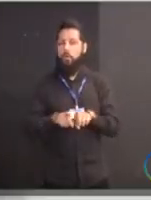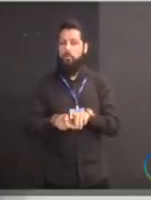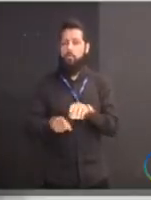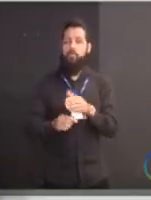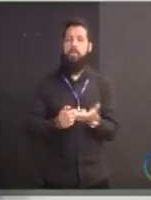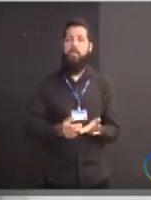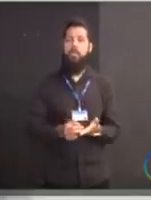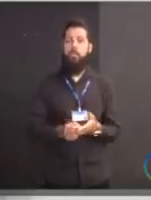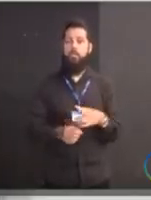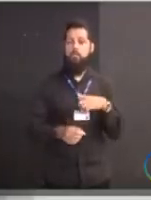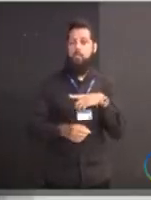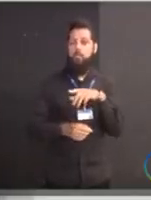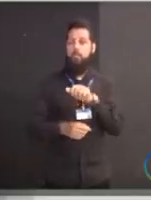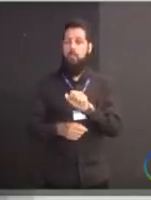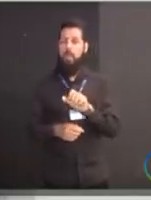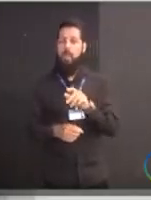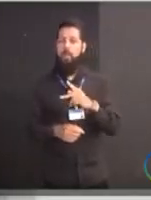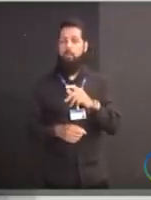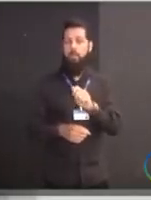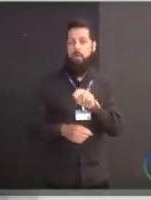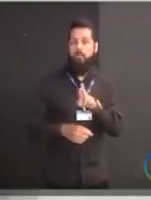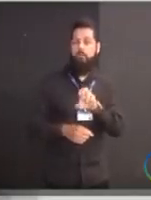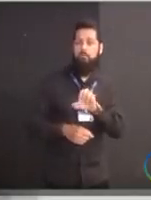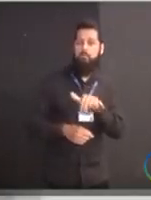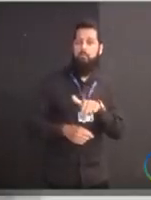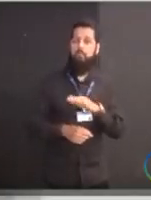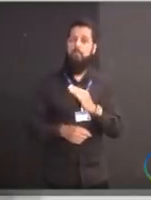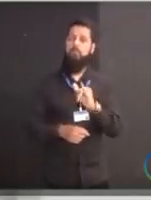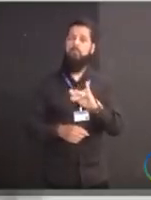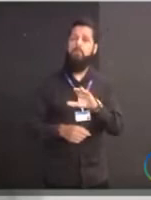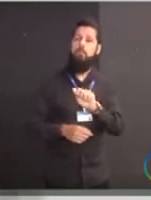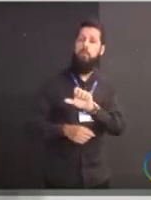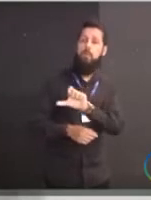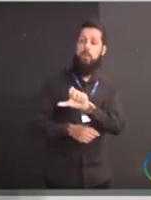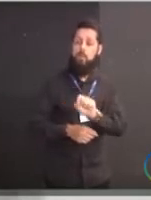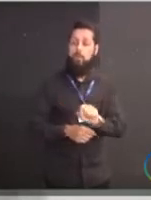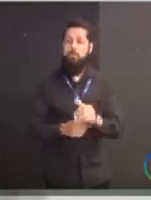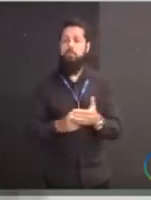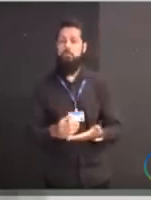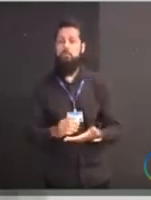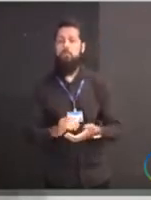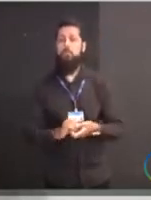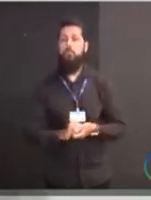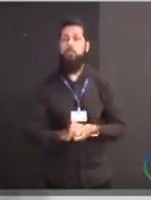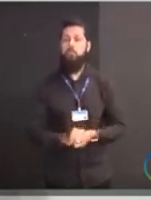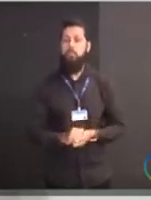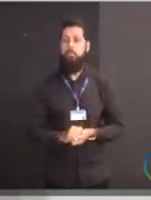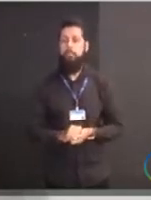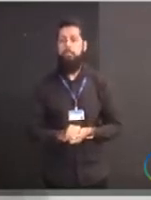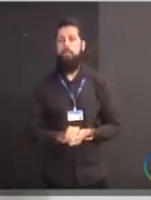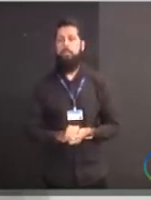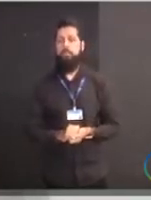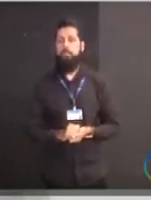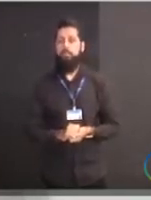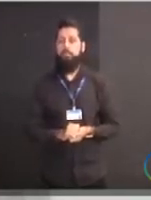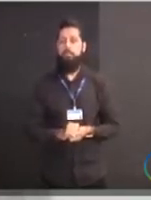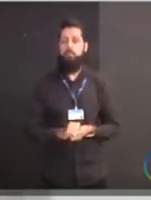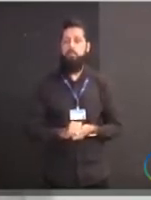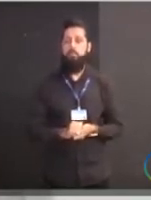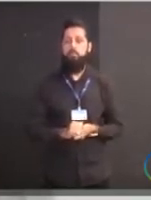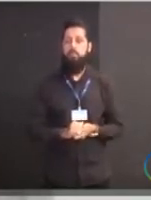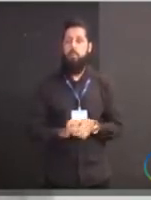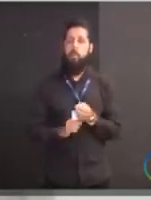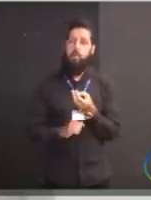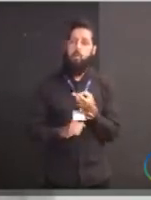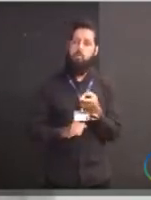os balizas serão sempre considerados como seres extravagantemente apresentados com os